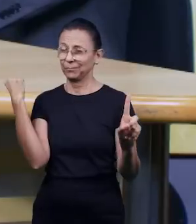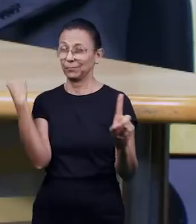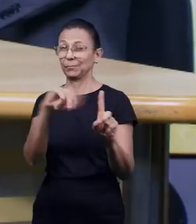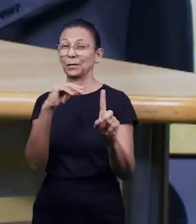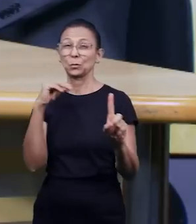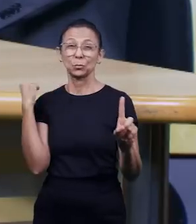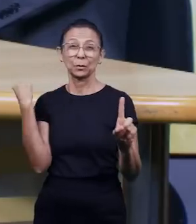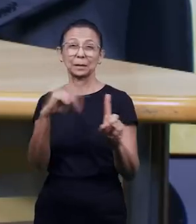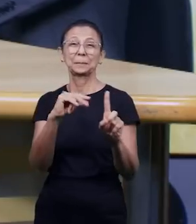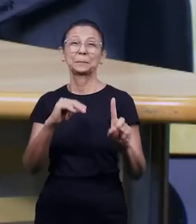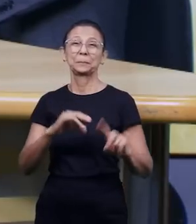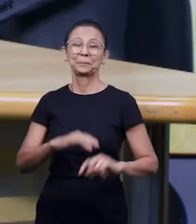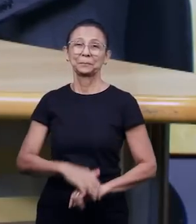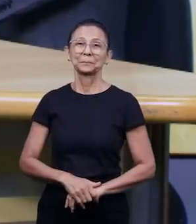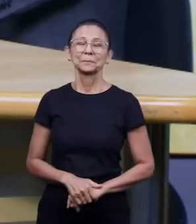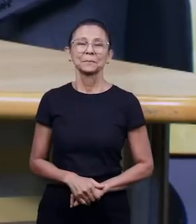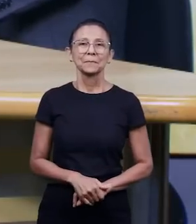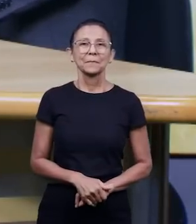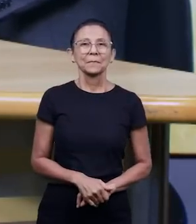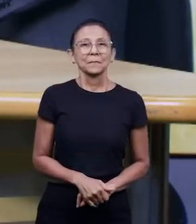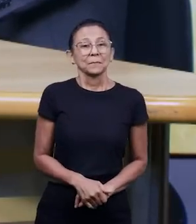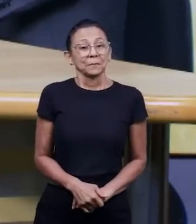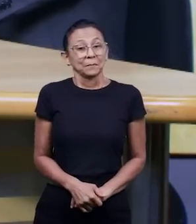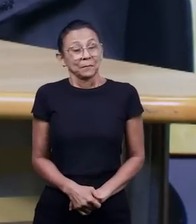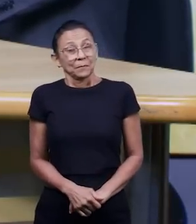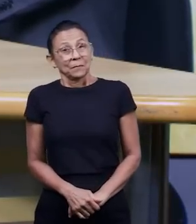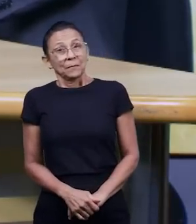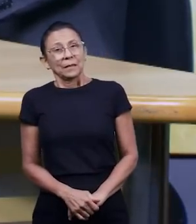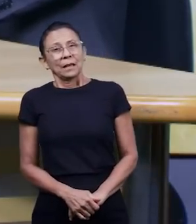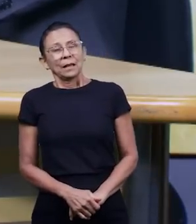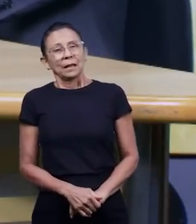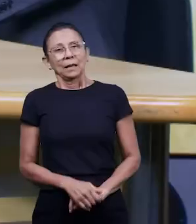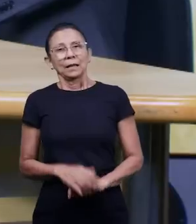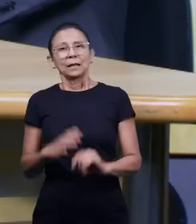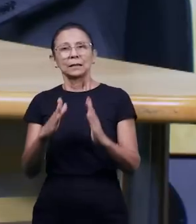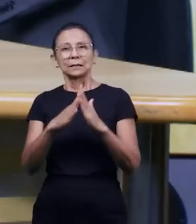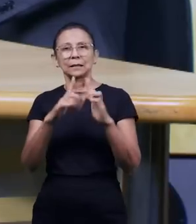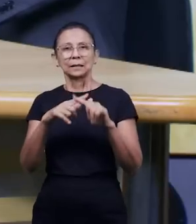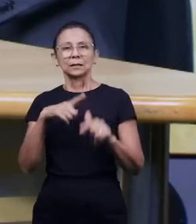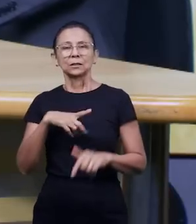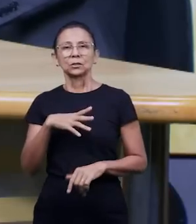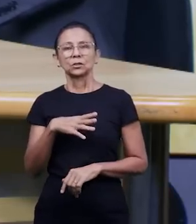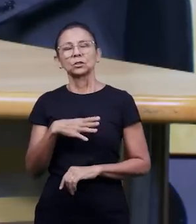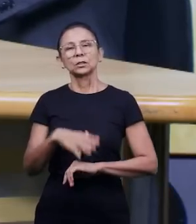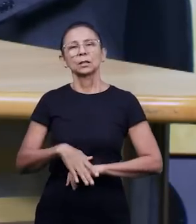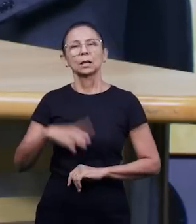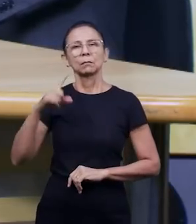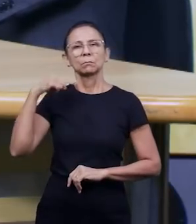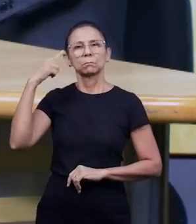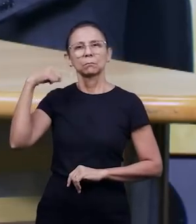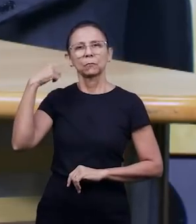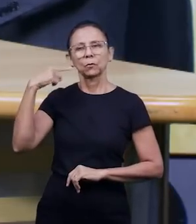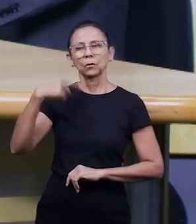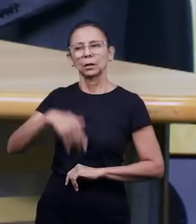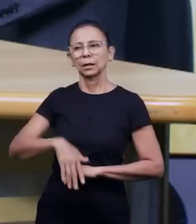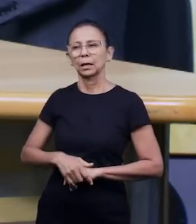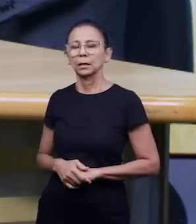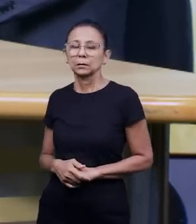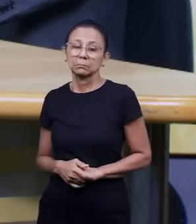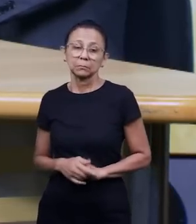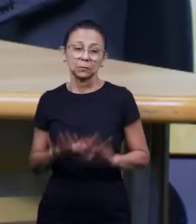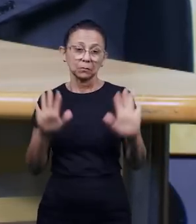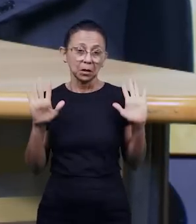Isso aí, fui pro culto, tá tudo bem. Uma semana depois, esse camarada mexia com uns negócios e tal. Ele fez